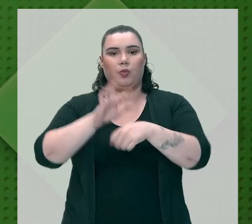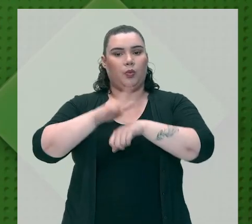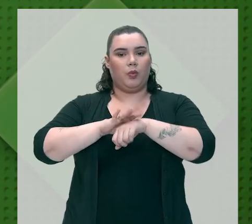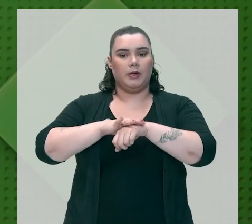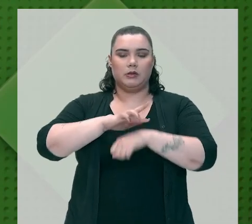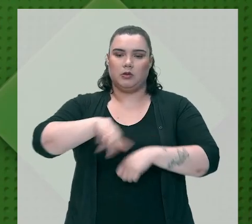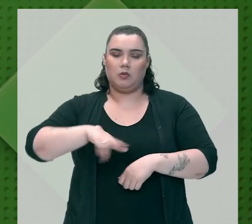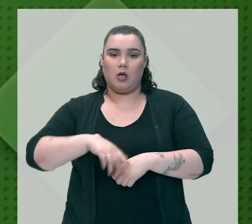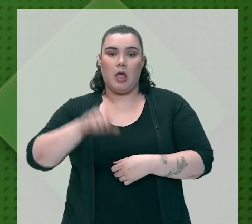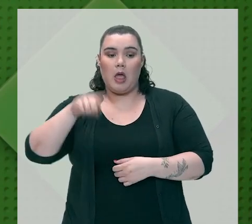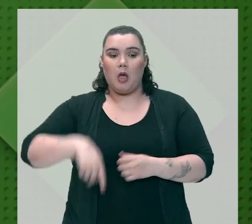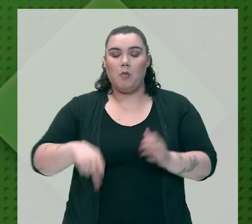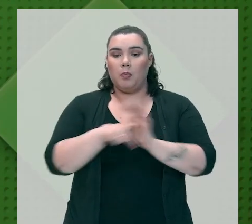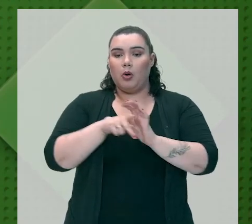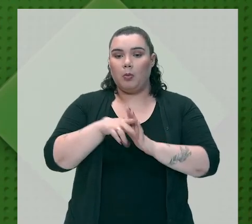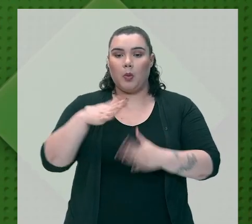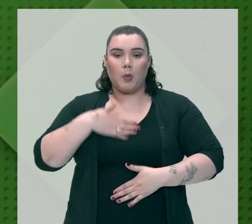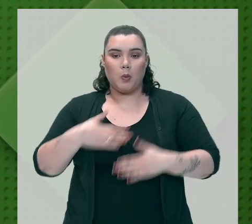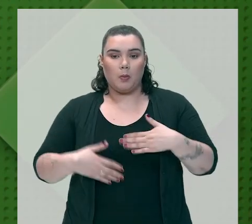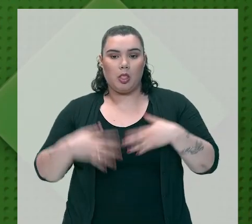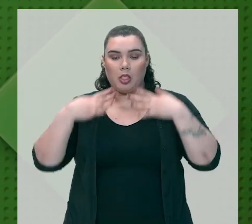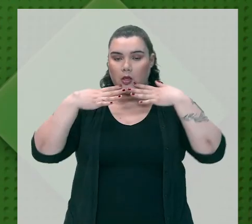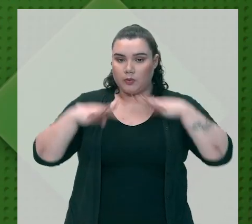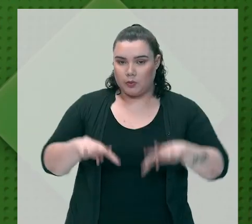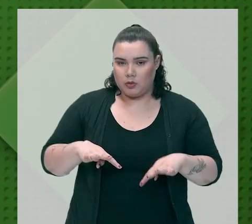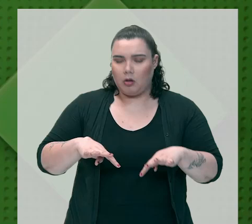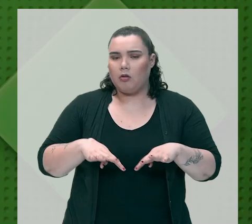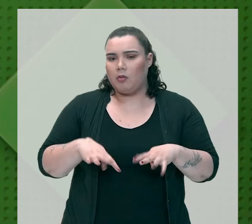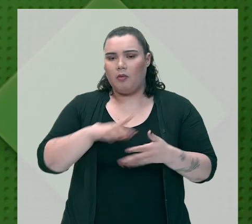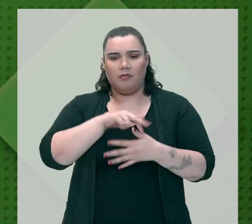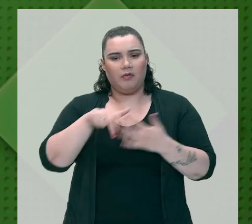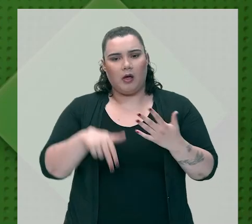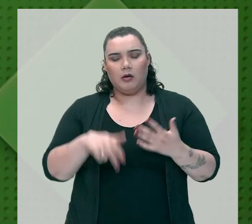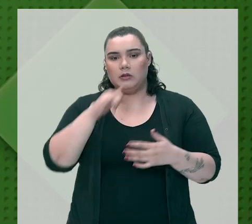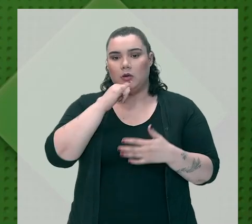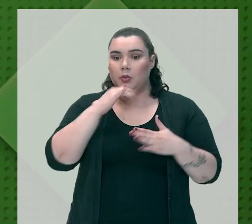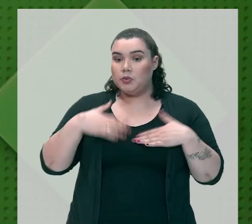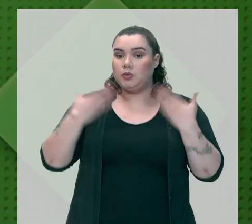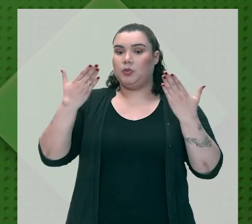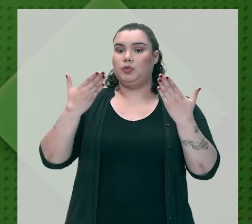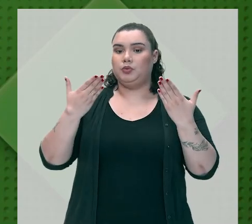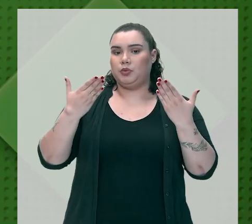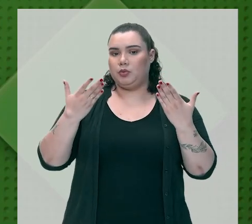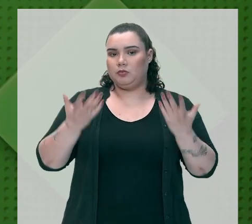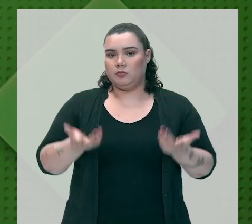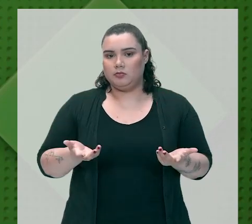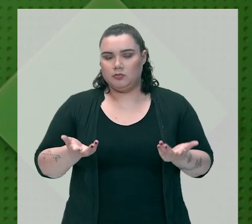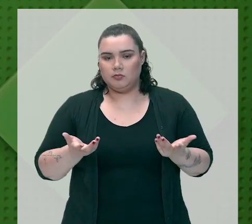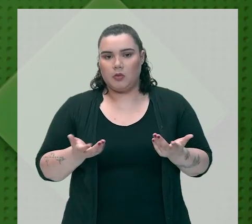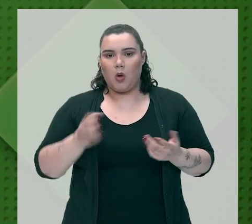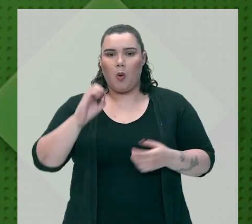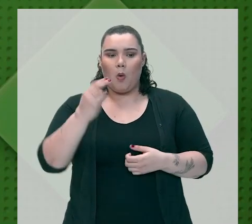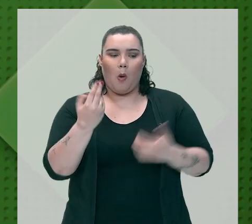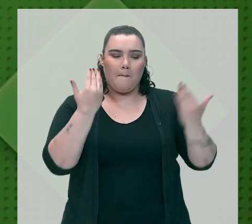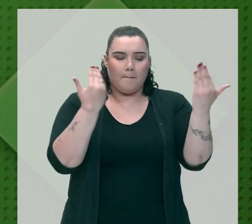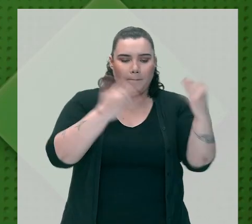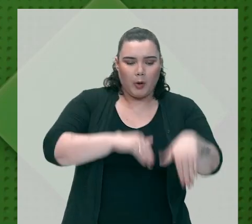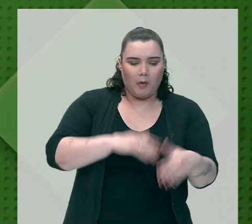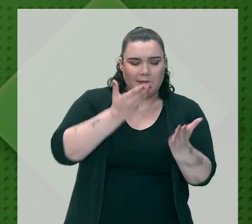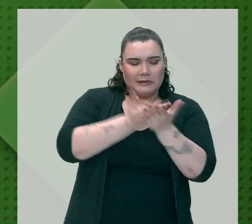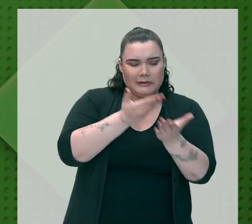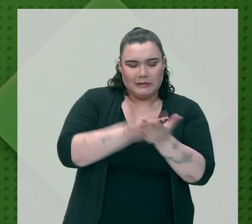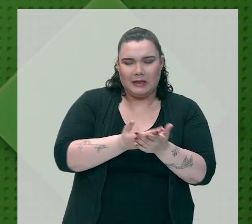O estresse, ele é uma reação do nosso corpo, né? Então, são diversas situações, um susto, por exemplo, a véspera de uma prova,